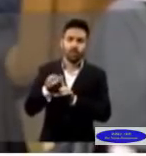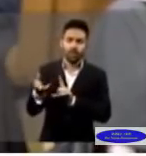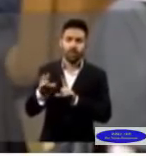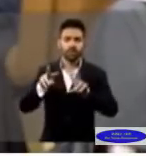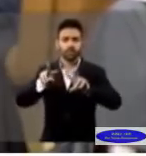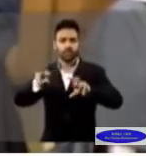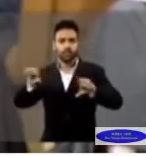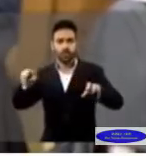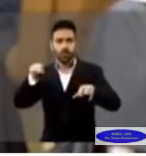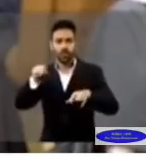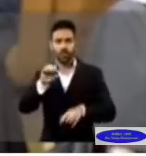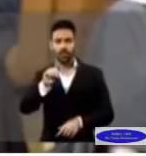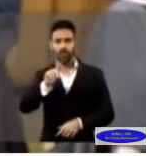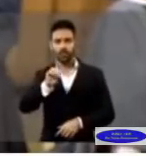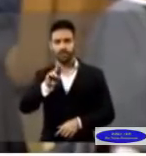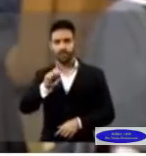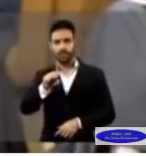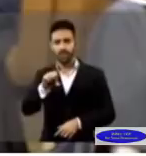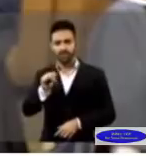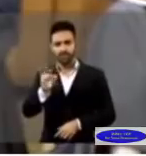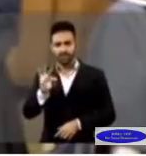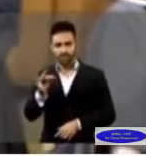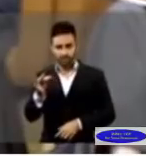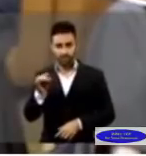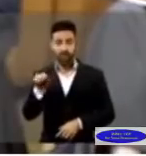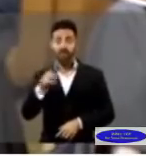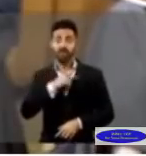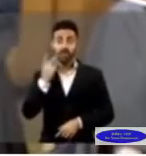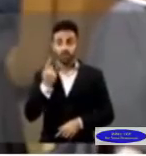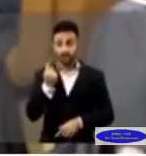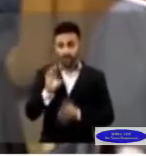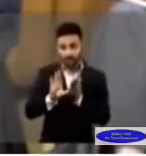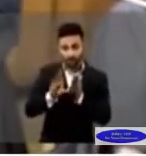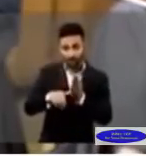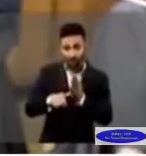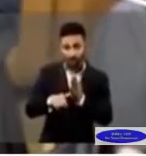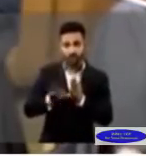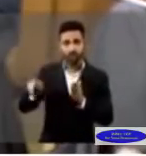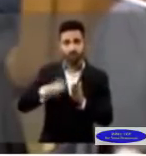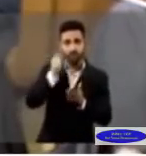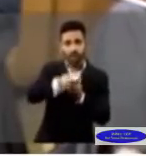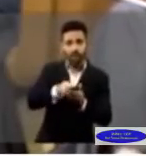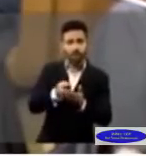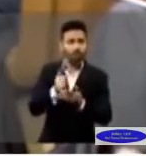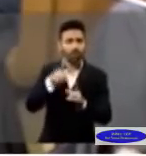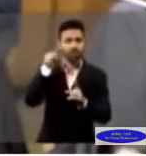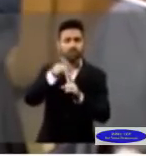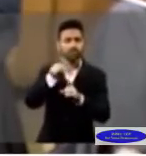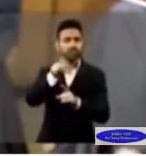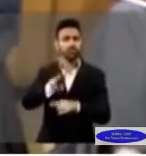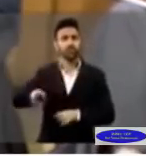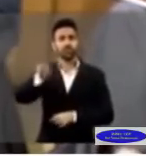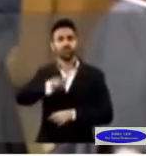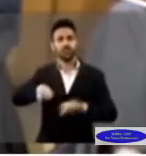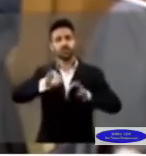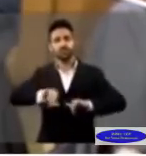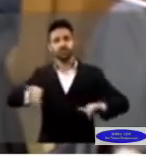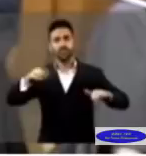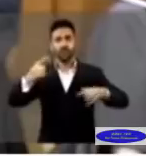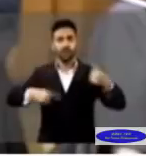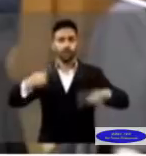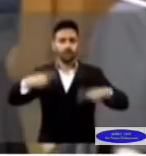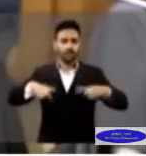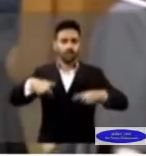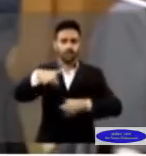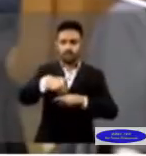anos, o plenário do Supremo Tribunal Federal adota esse mesmo entendimento que agora, 30 anos depois da vigência